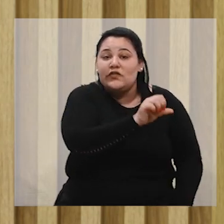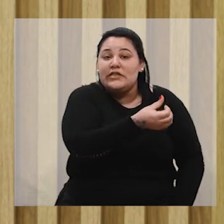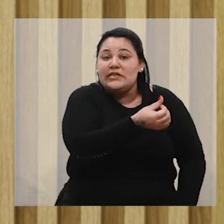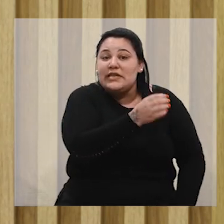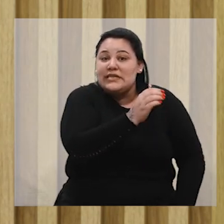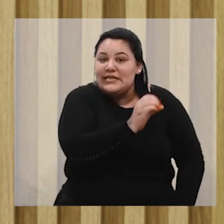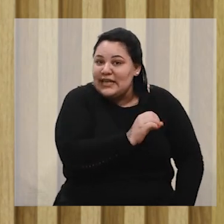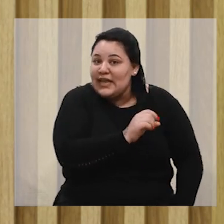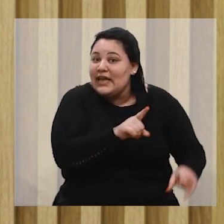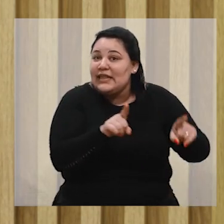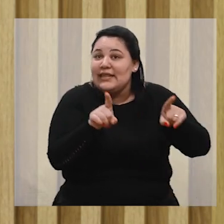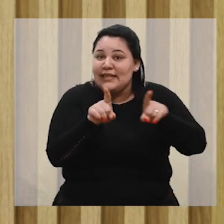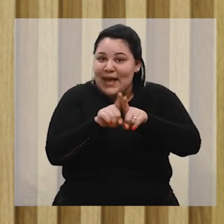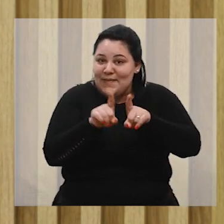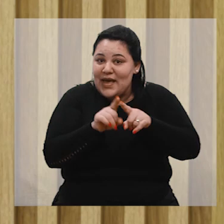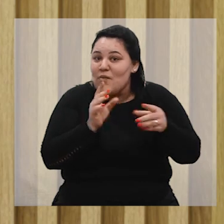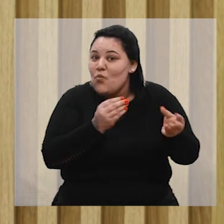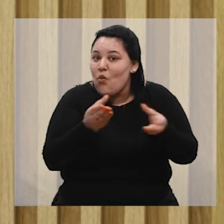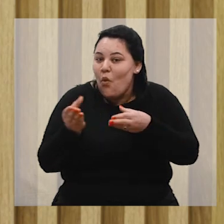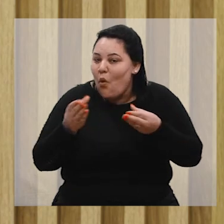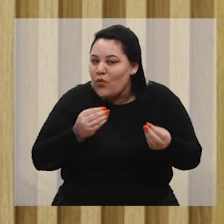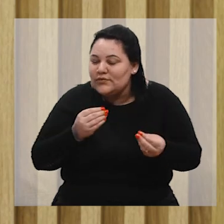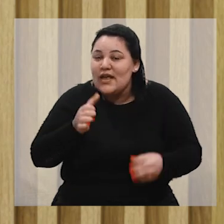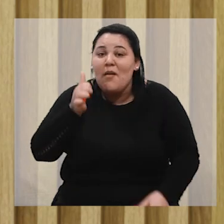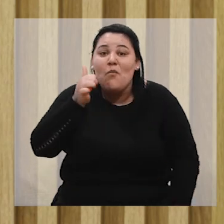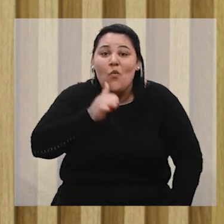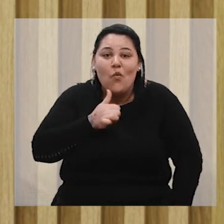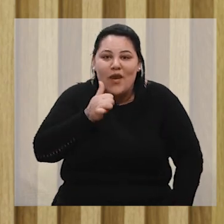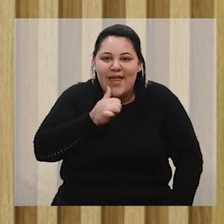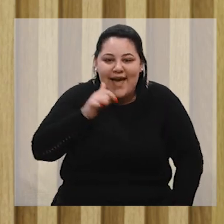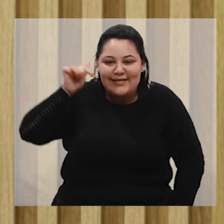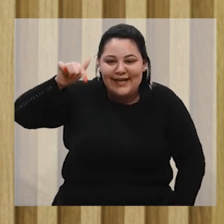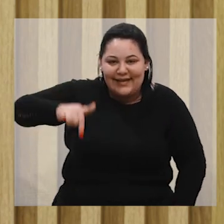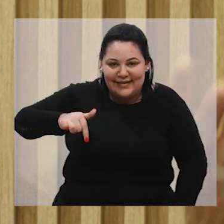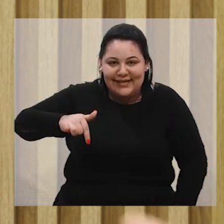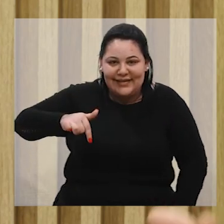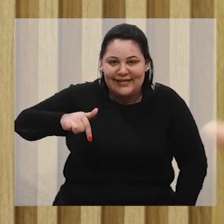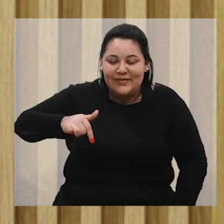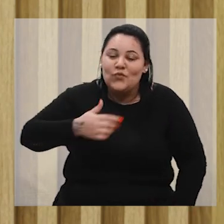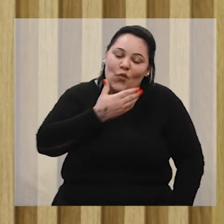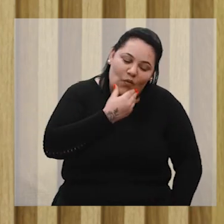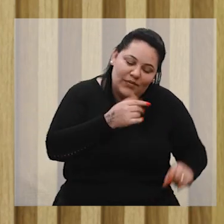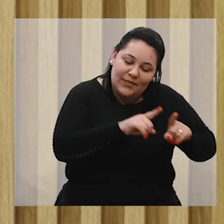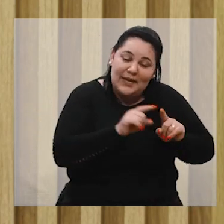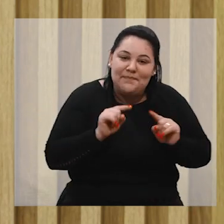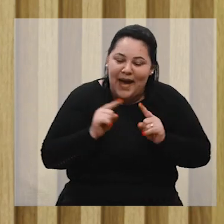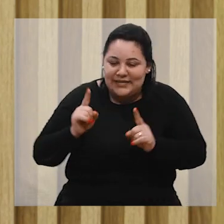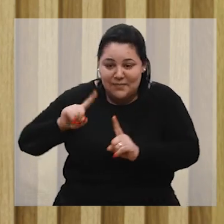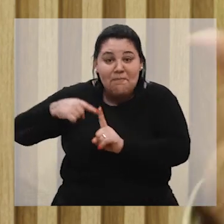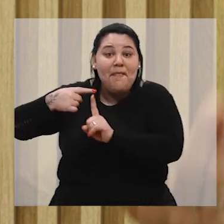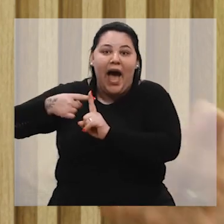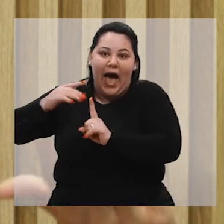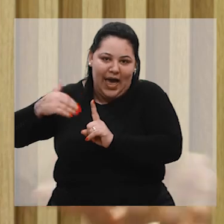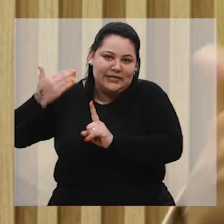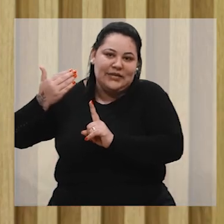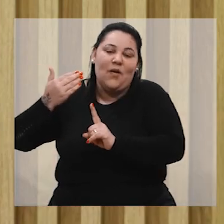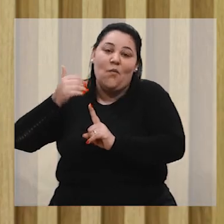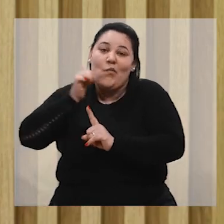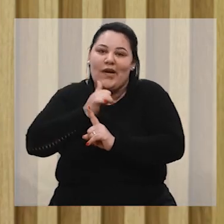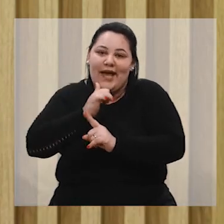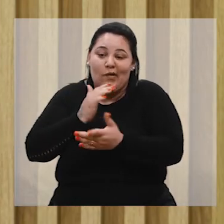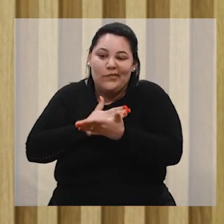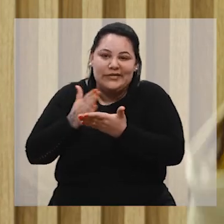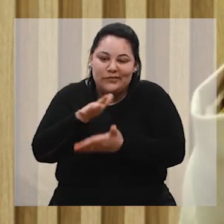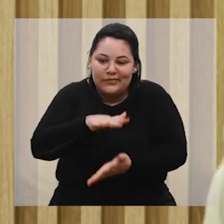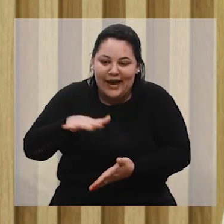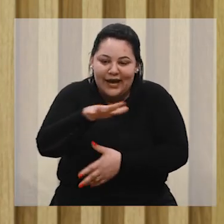foi a primeira vereadora mulher na década de 60. Aliás, muitas das parlamentares mulheres e também dos homens, mas mais